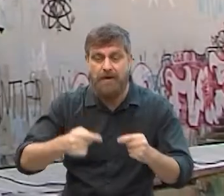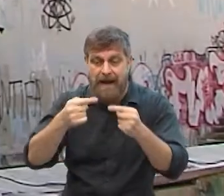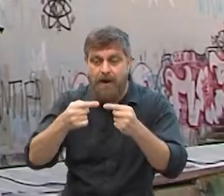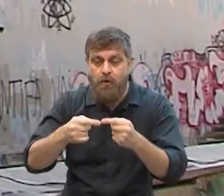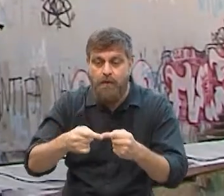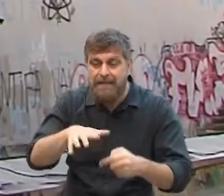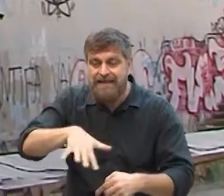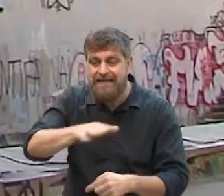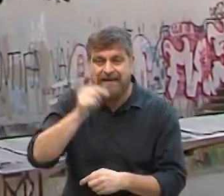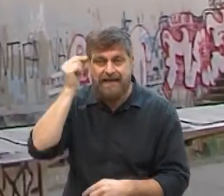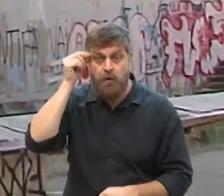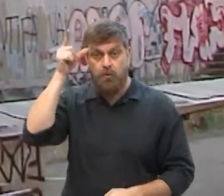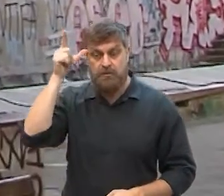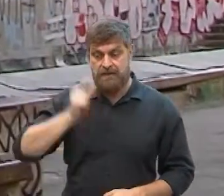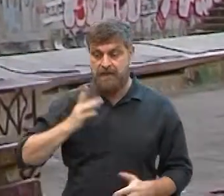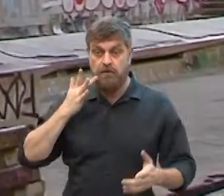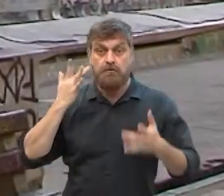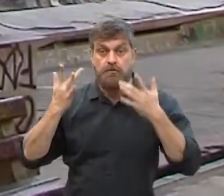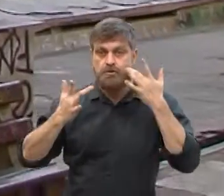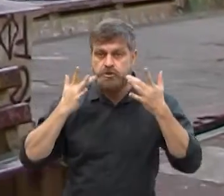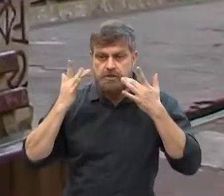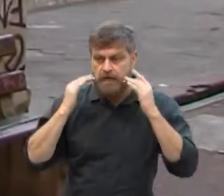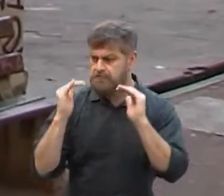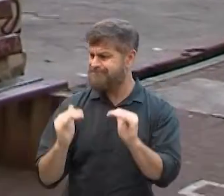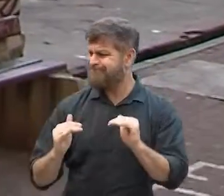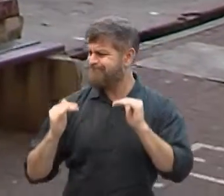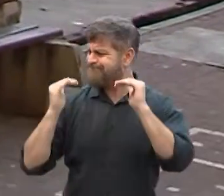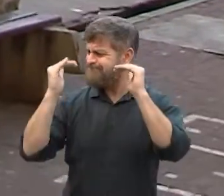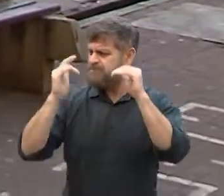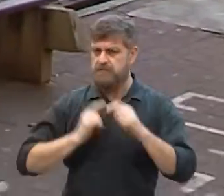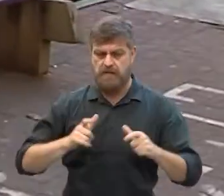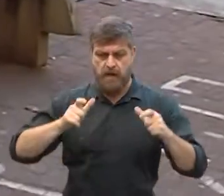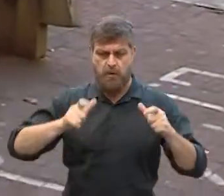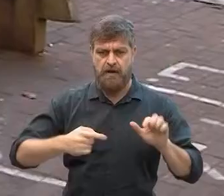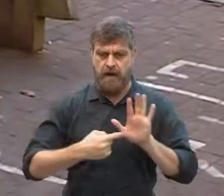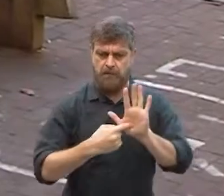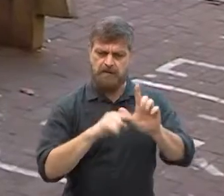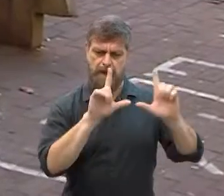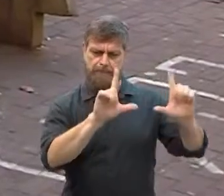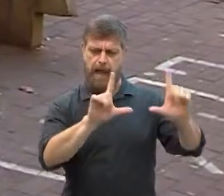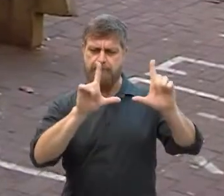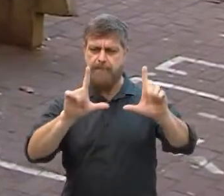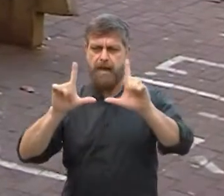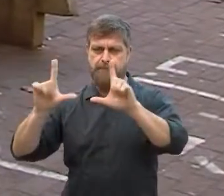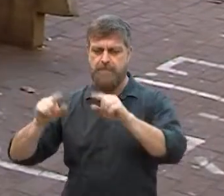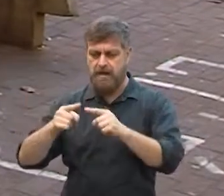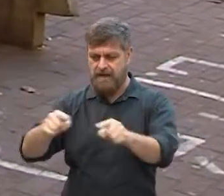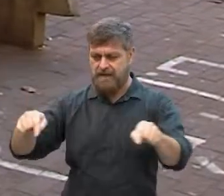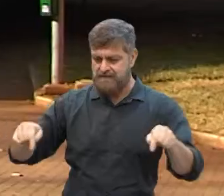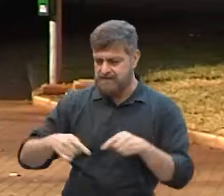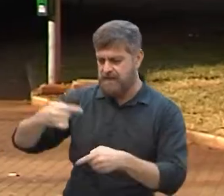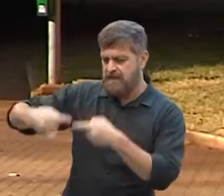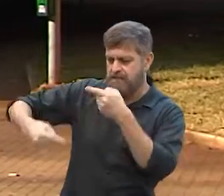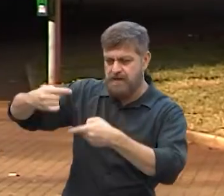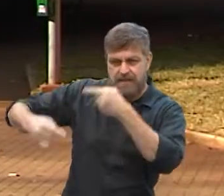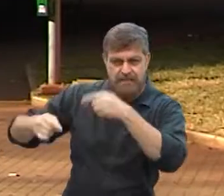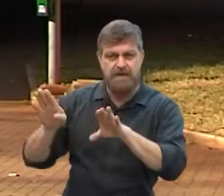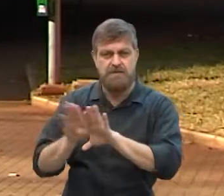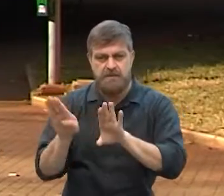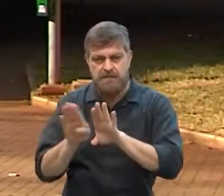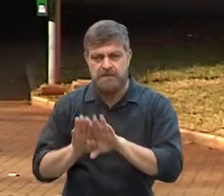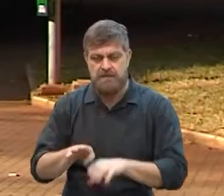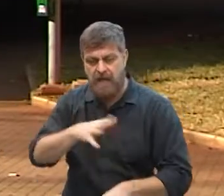Ele tem um teatro de altíssimo nível, tem um espaço de exposição, salas para debate, salas